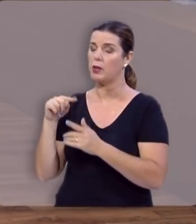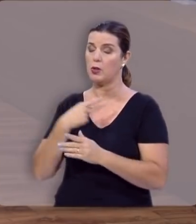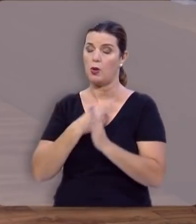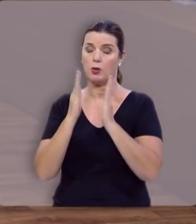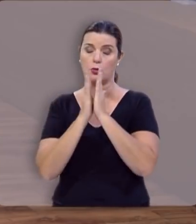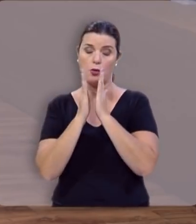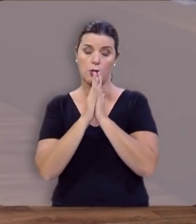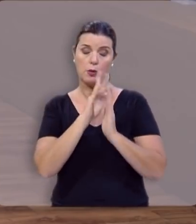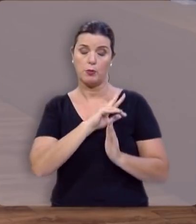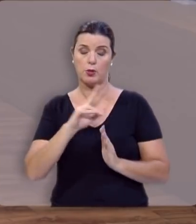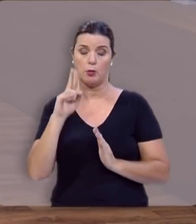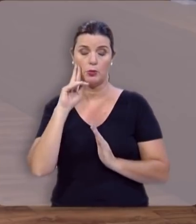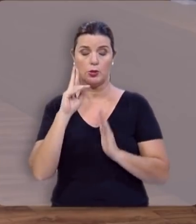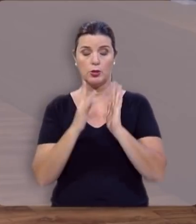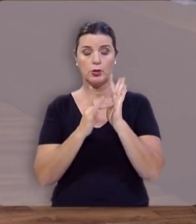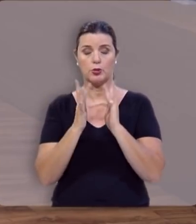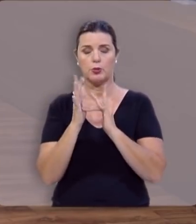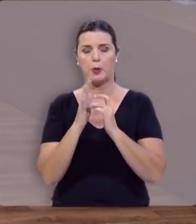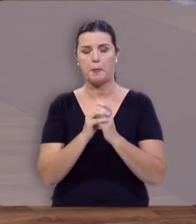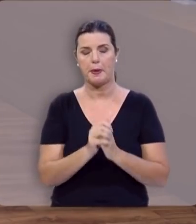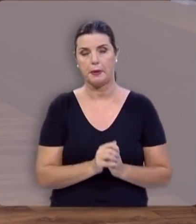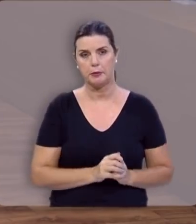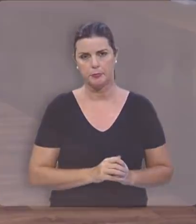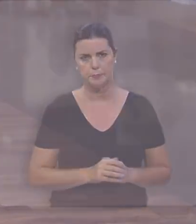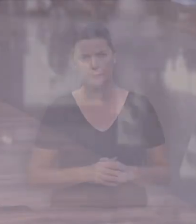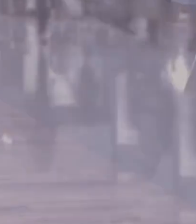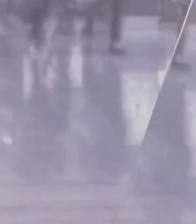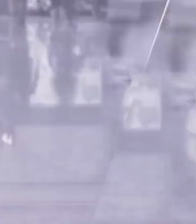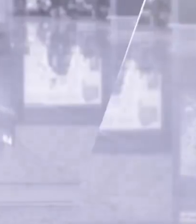Assim oramos em nome de Jesus. Amém.